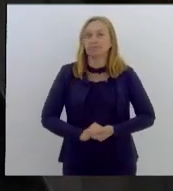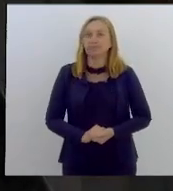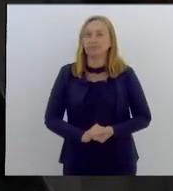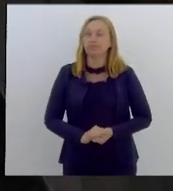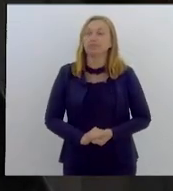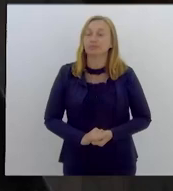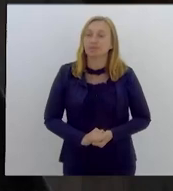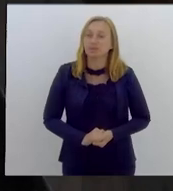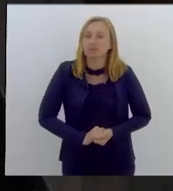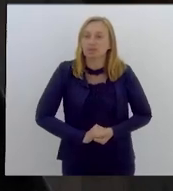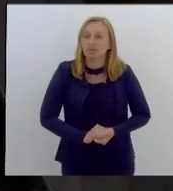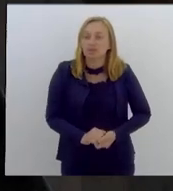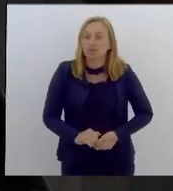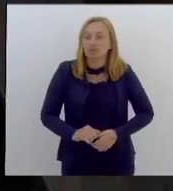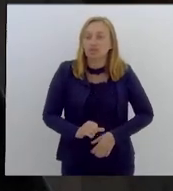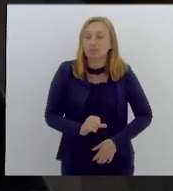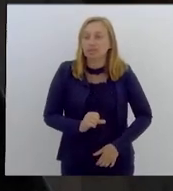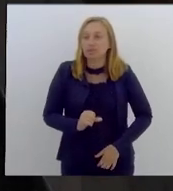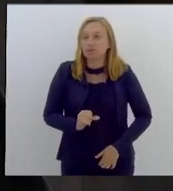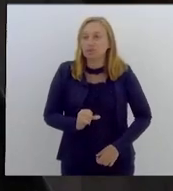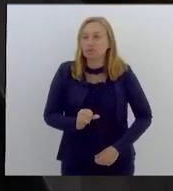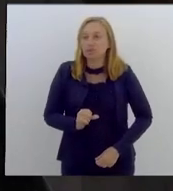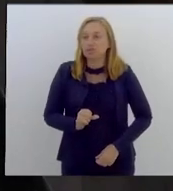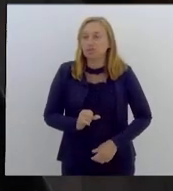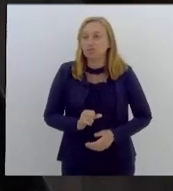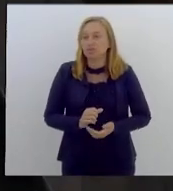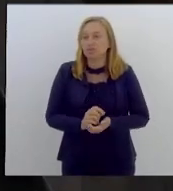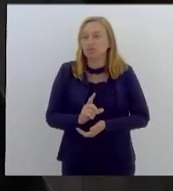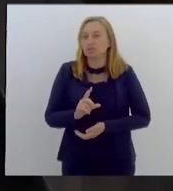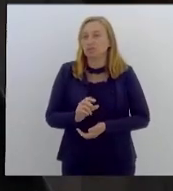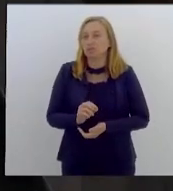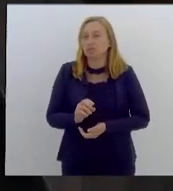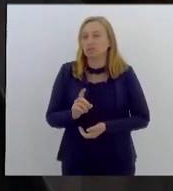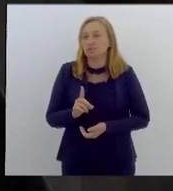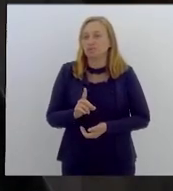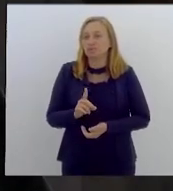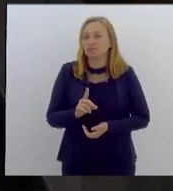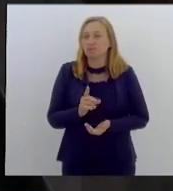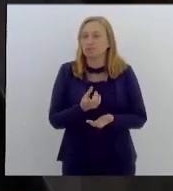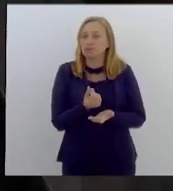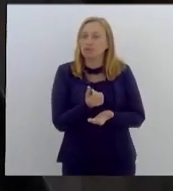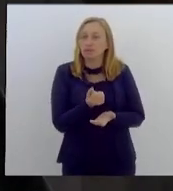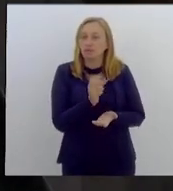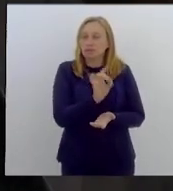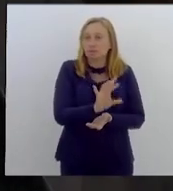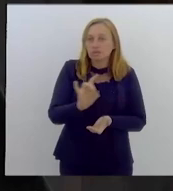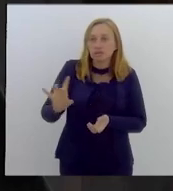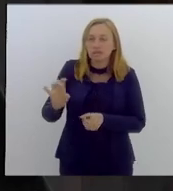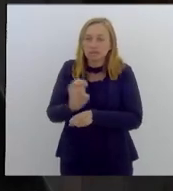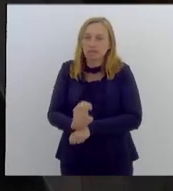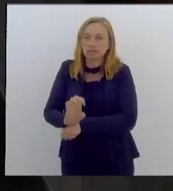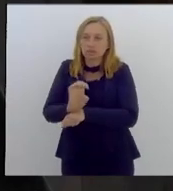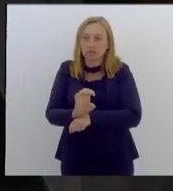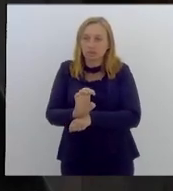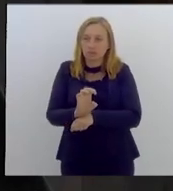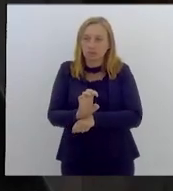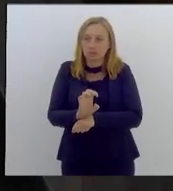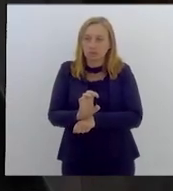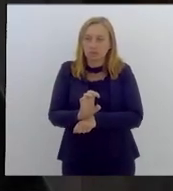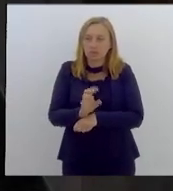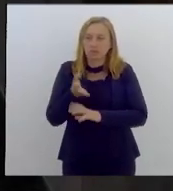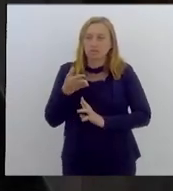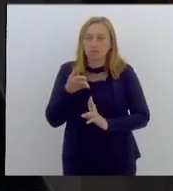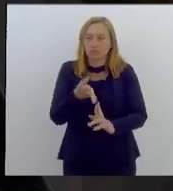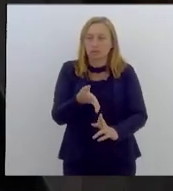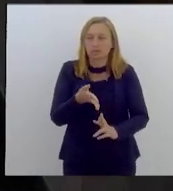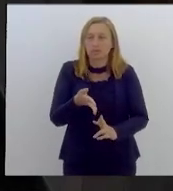sendo bens essenciais, a alíquota de cada estado seria a alíquota modal de